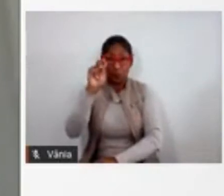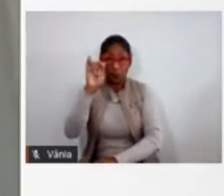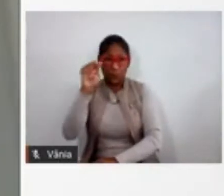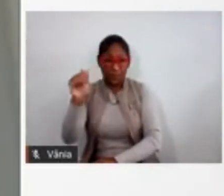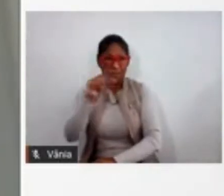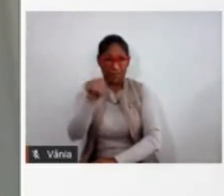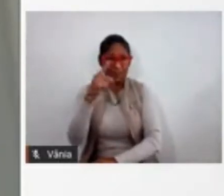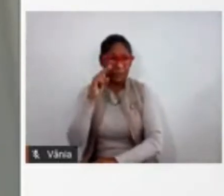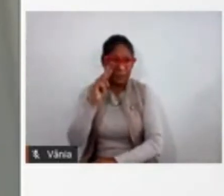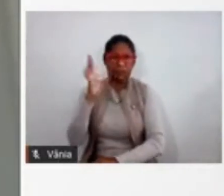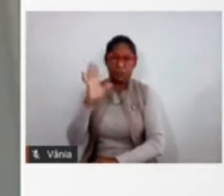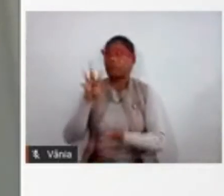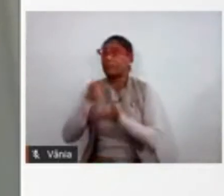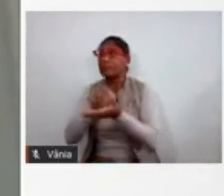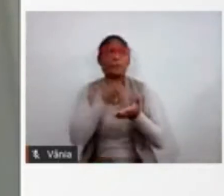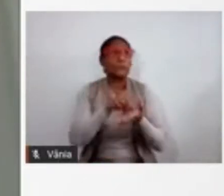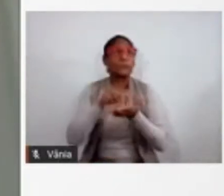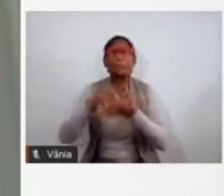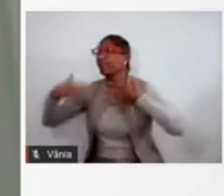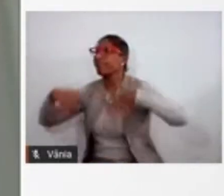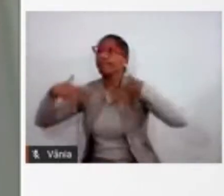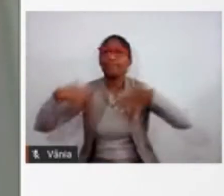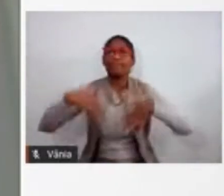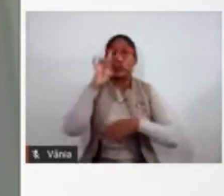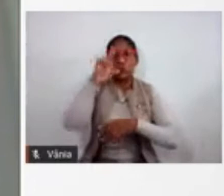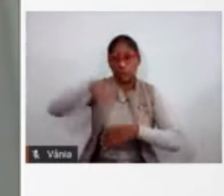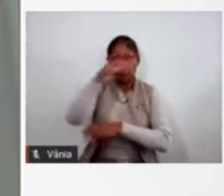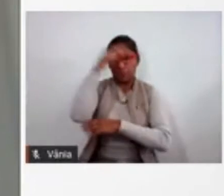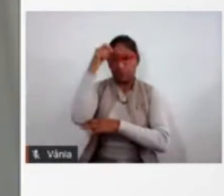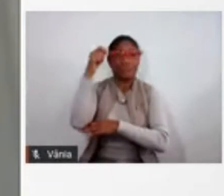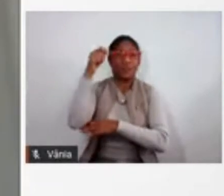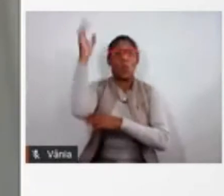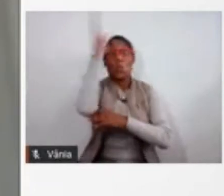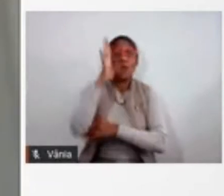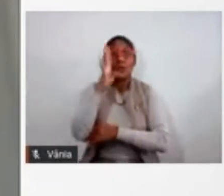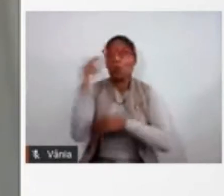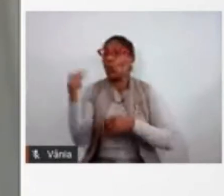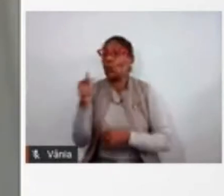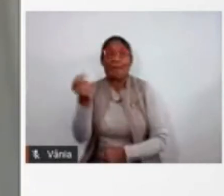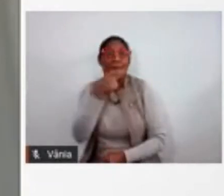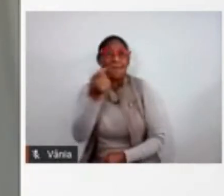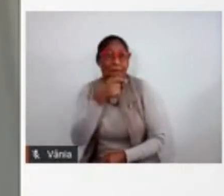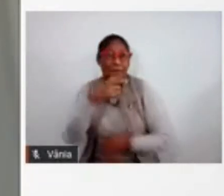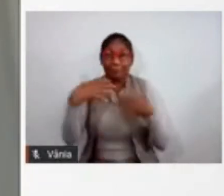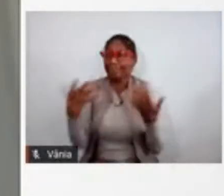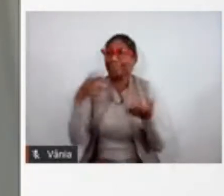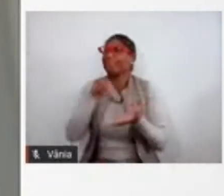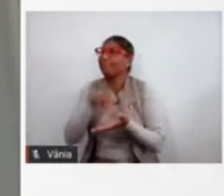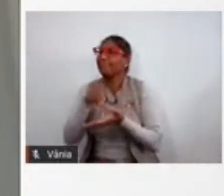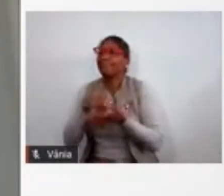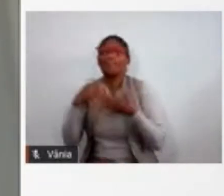da falta de medicamentos. Isso não é um problema apenas do Rio Grande do Sul, é um problema do Brasil inteiro, na falta de medicamentos que